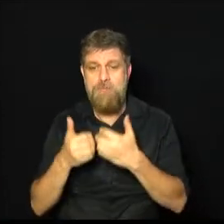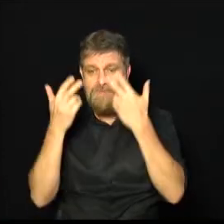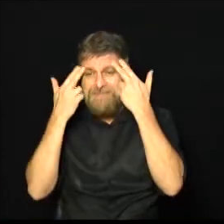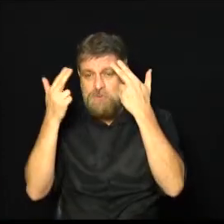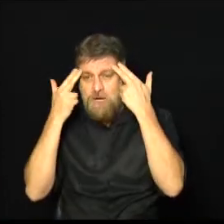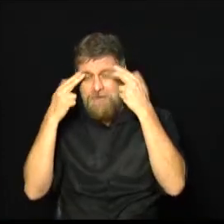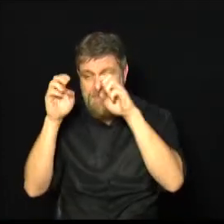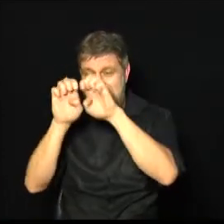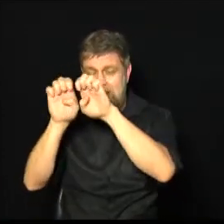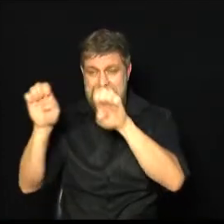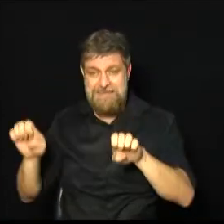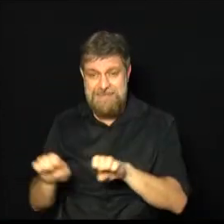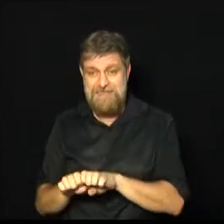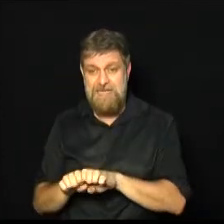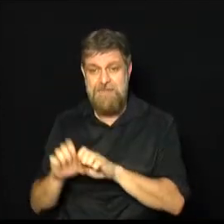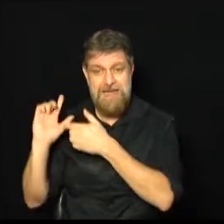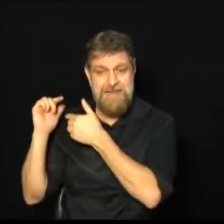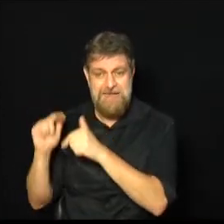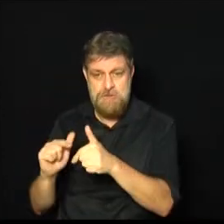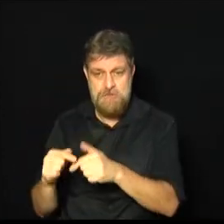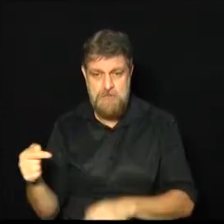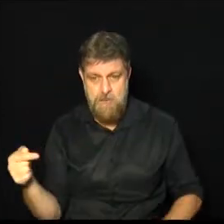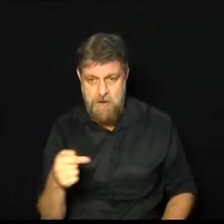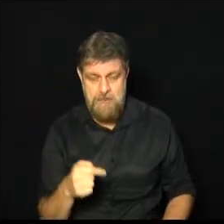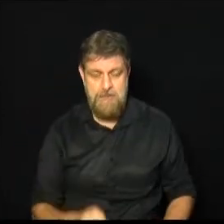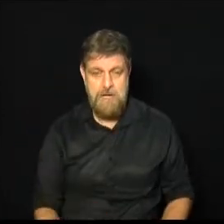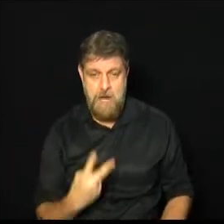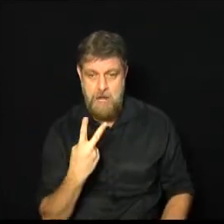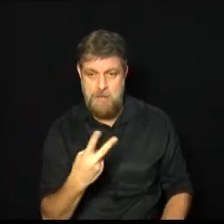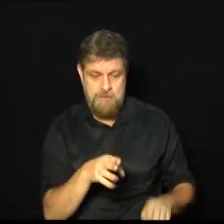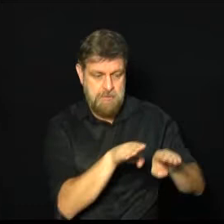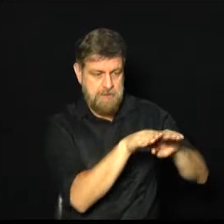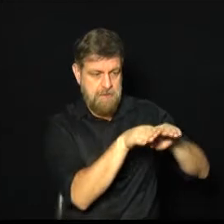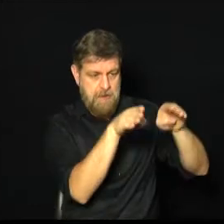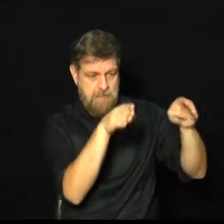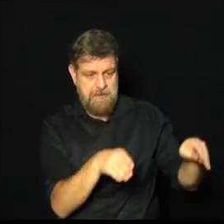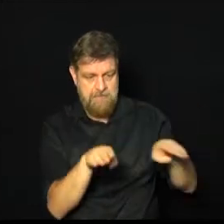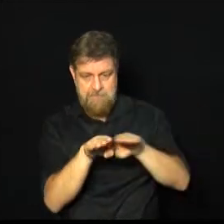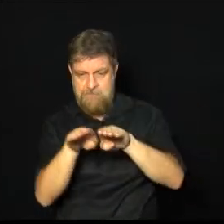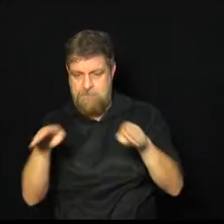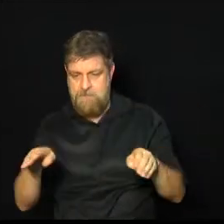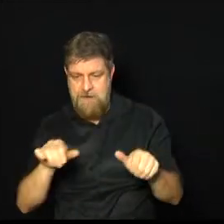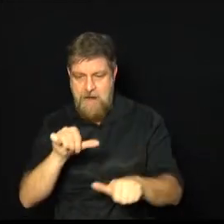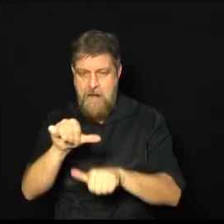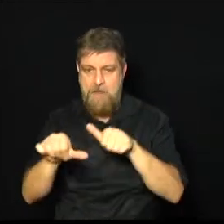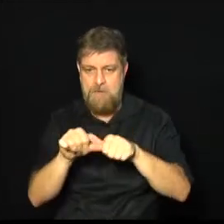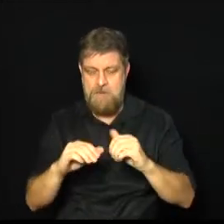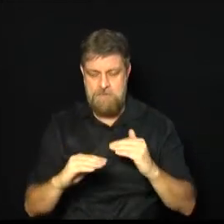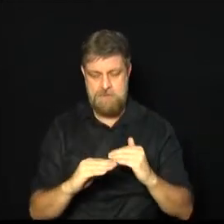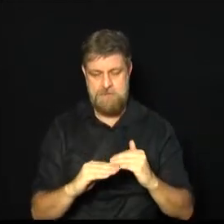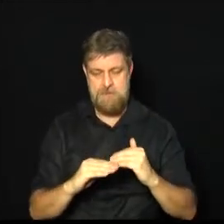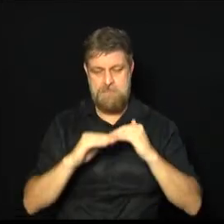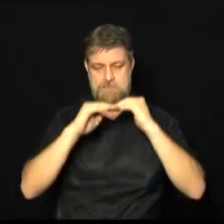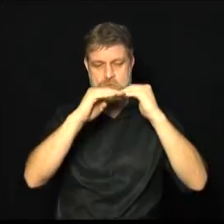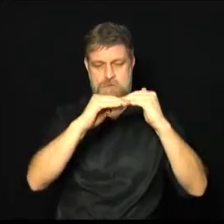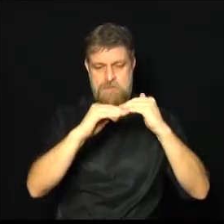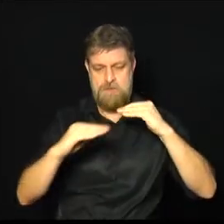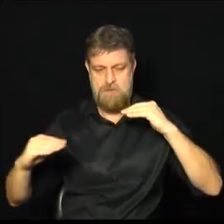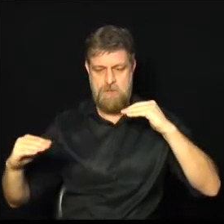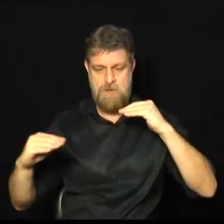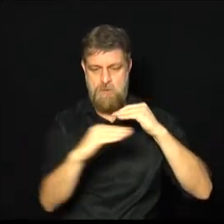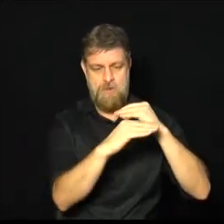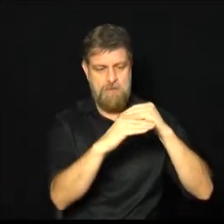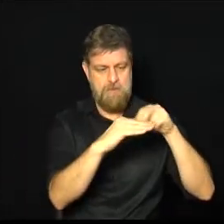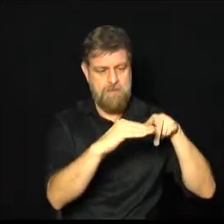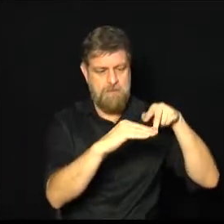Nós vamos fazer uma mudança lá em 2 plataformas, torná-las plataformas elevadas, para permitir que os ônibus